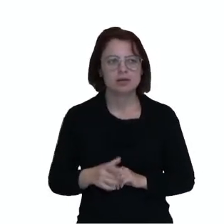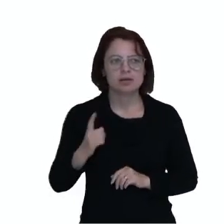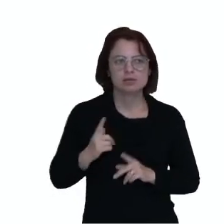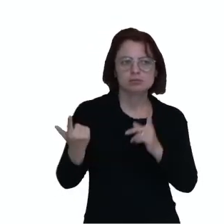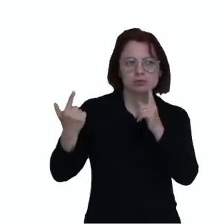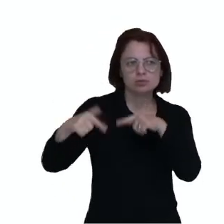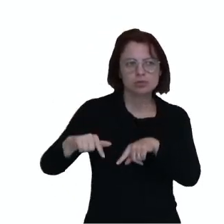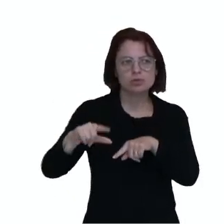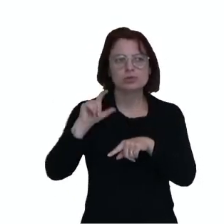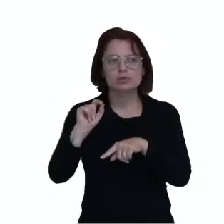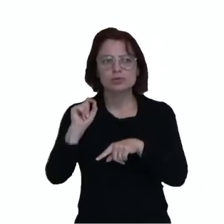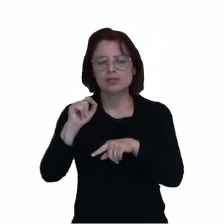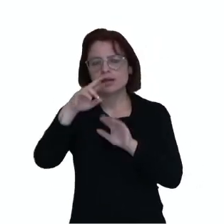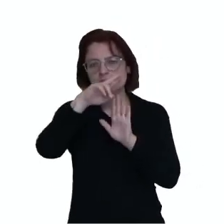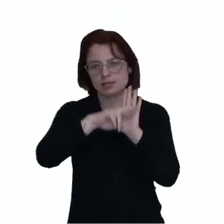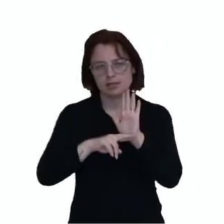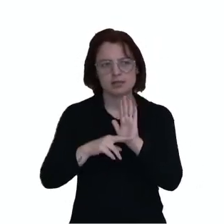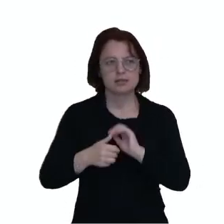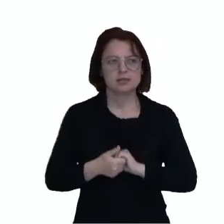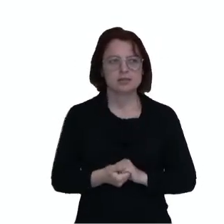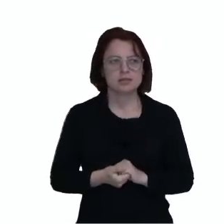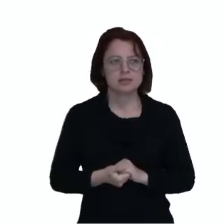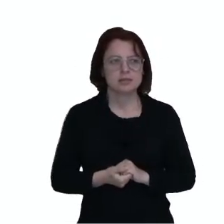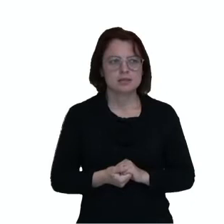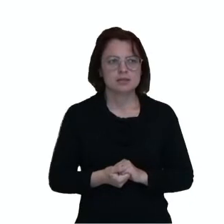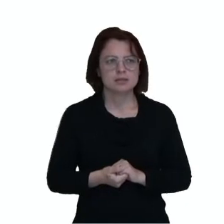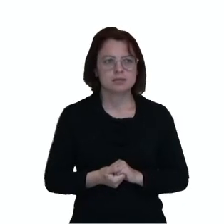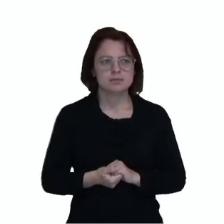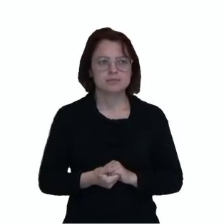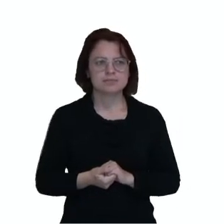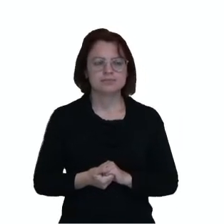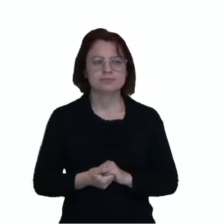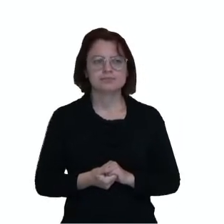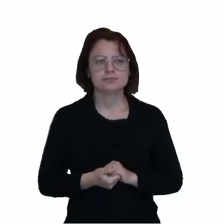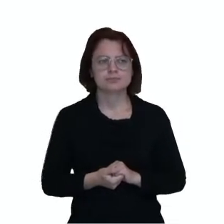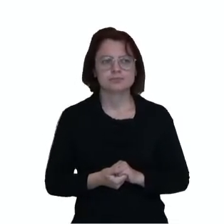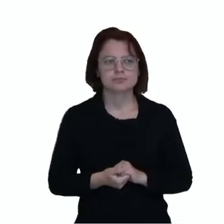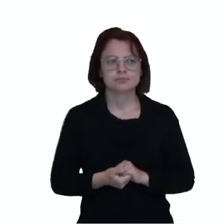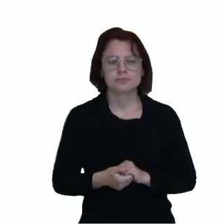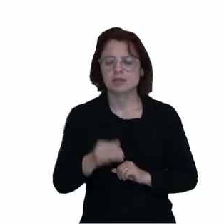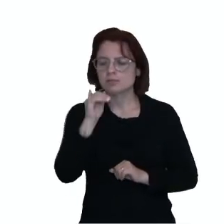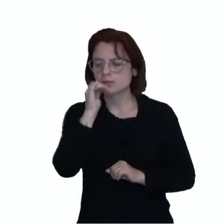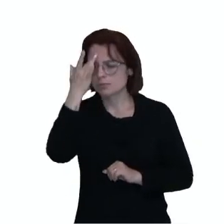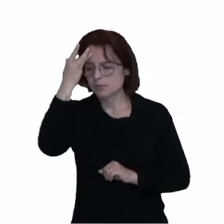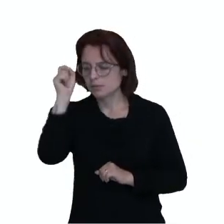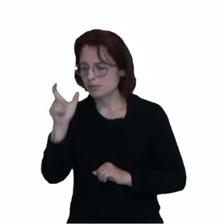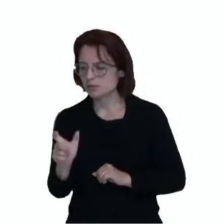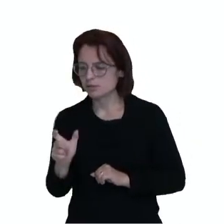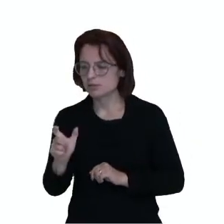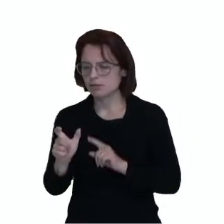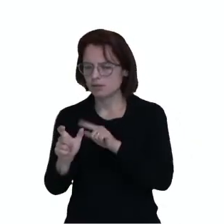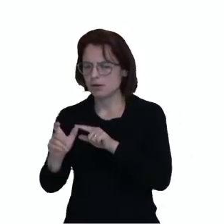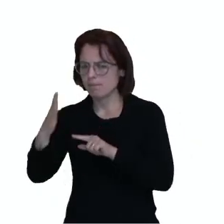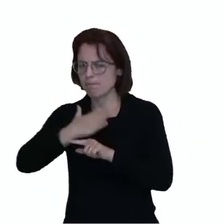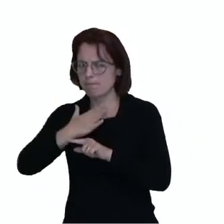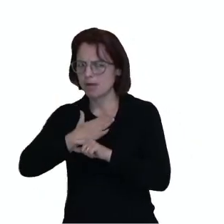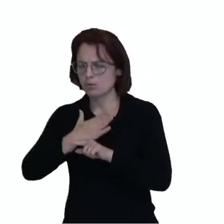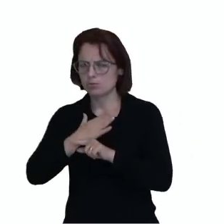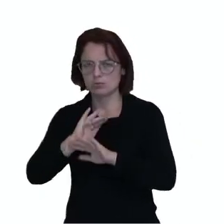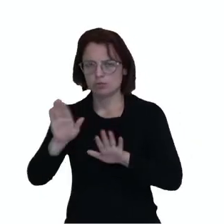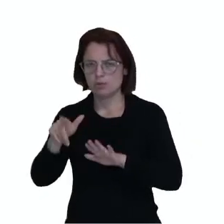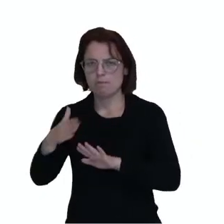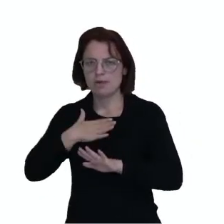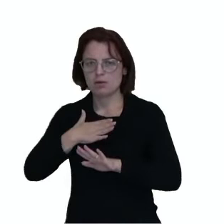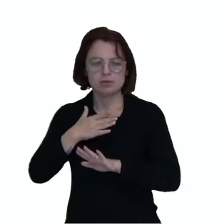conduta vigentes em dada época ou sociedade, ou ainda aquelas que o indivíduo estabelece para si próprio.